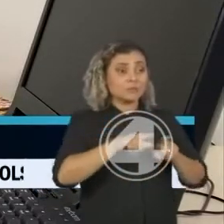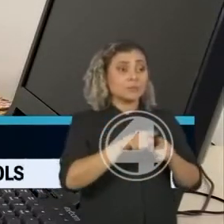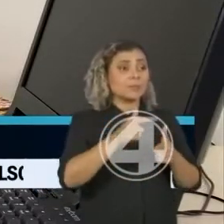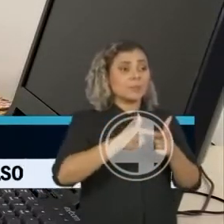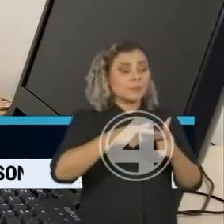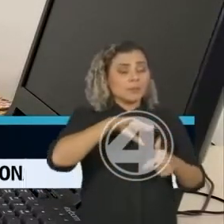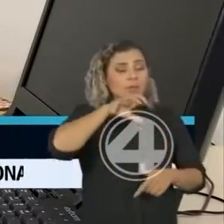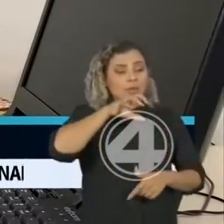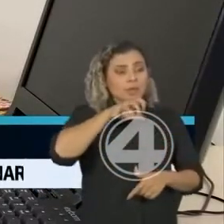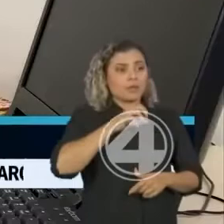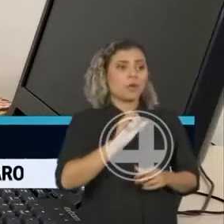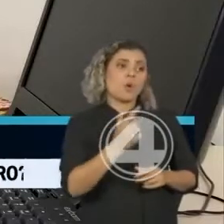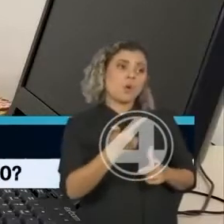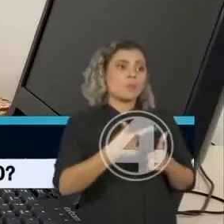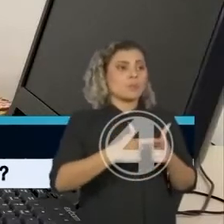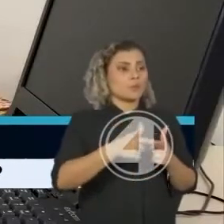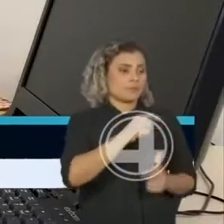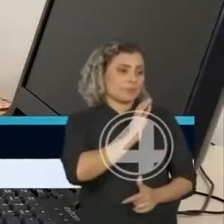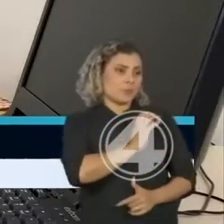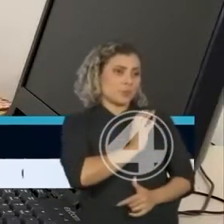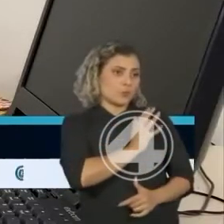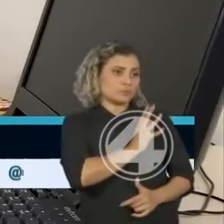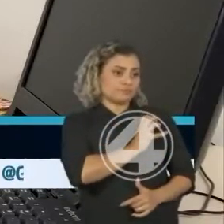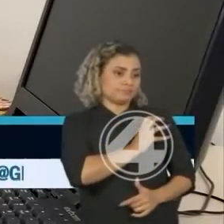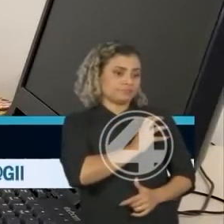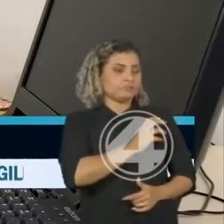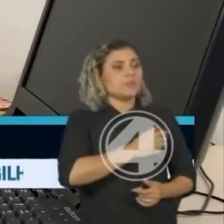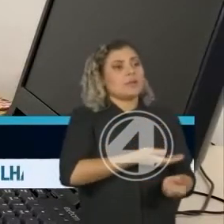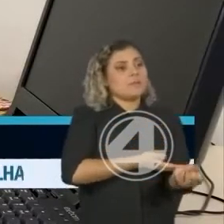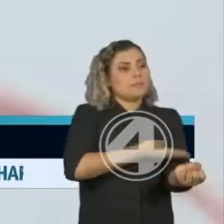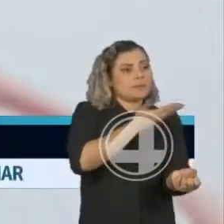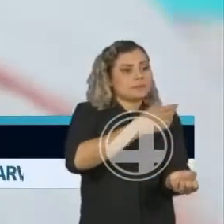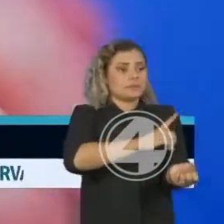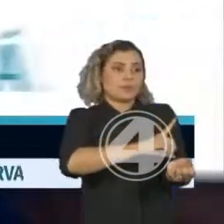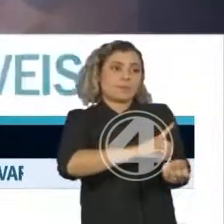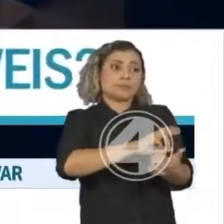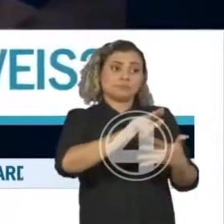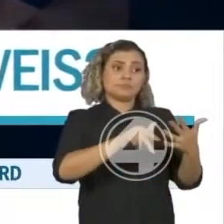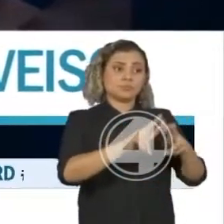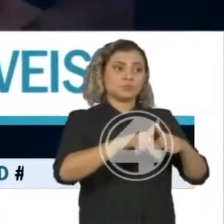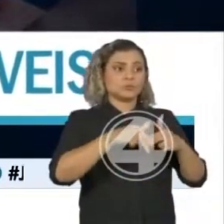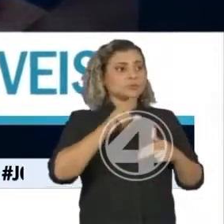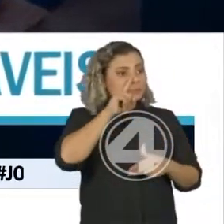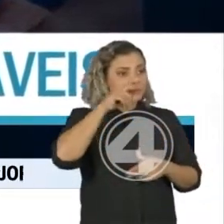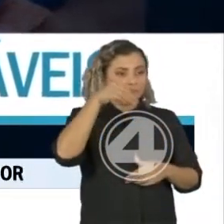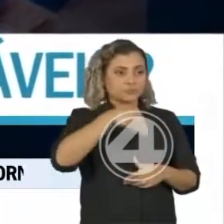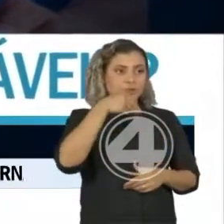problema respiratório ou cardíaco o diabetes então acaba pegando essa população de risco